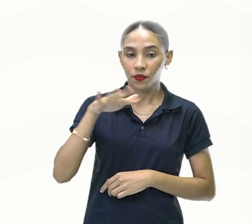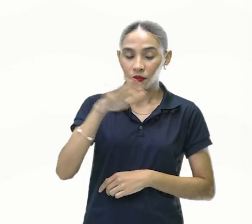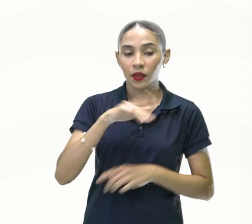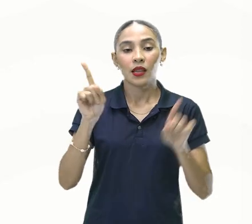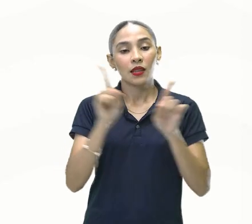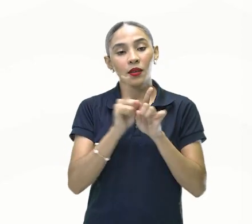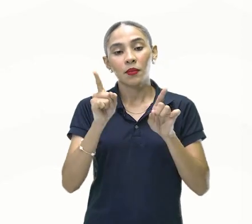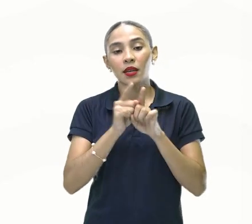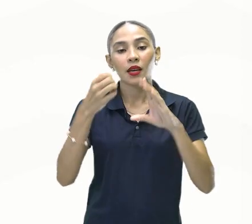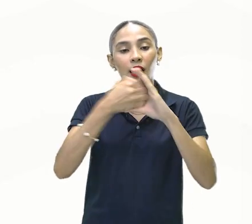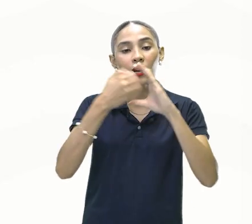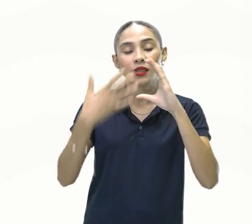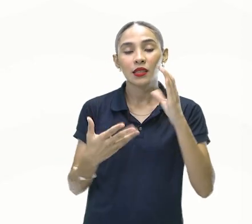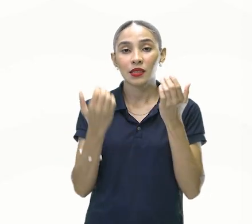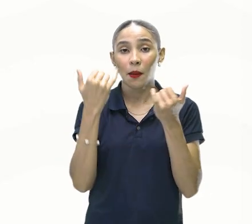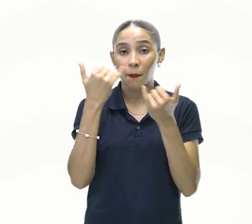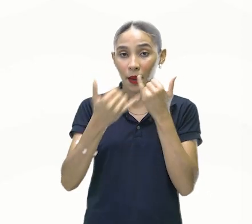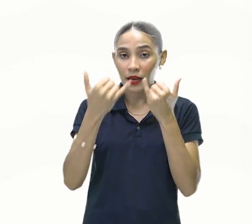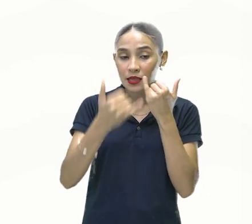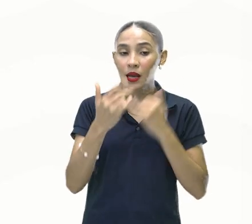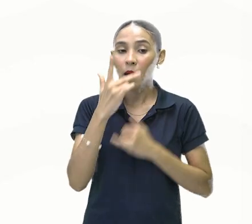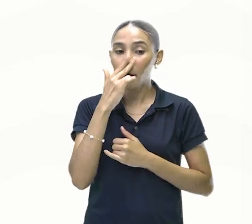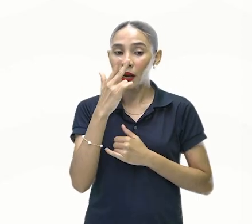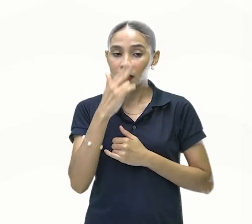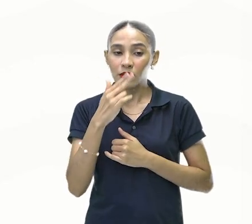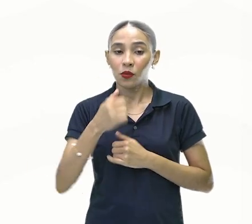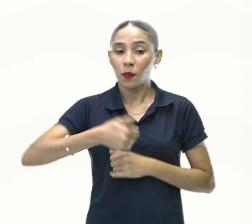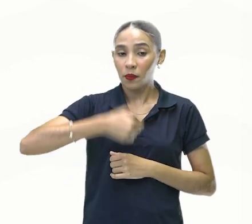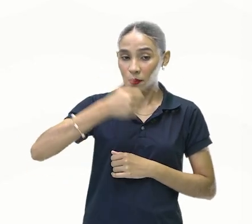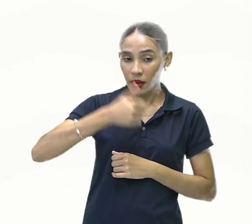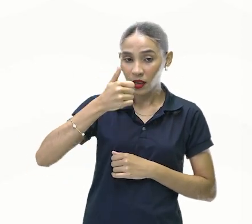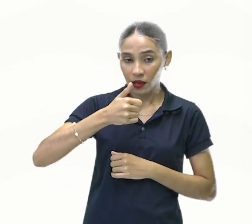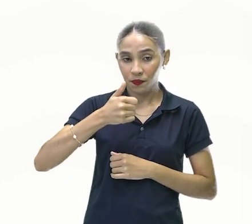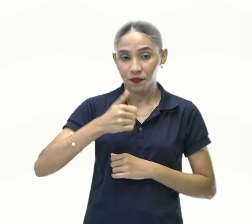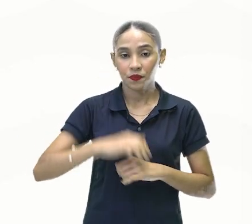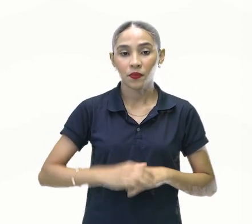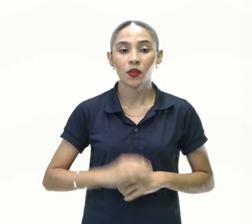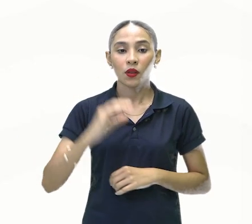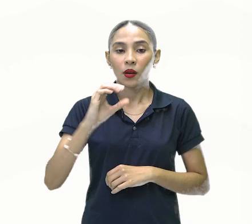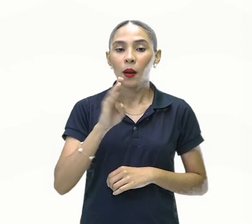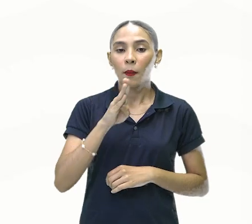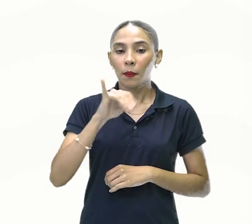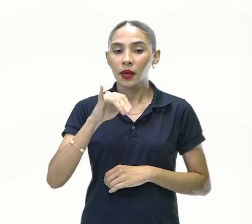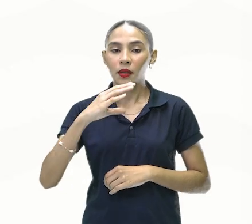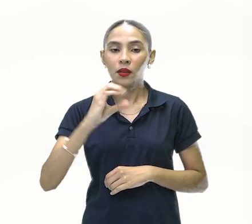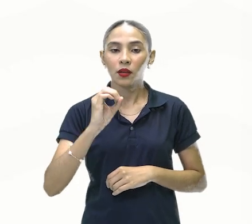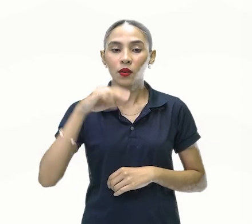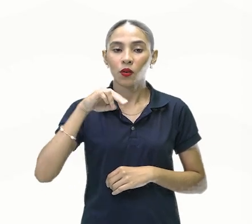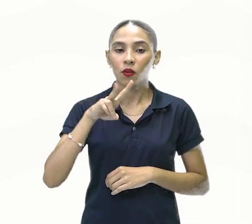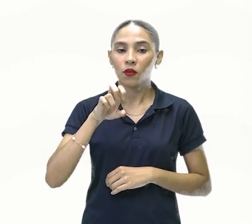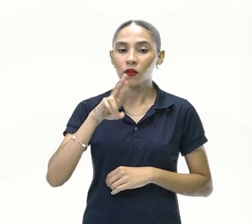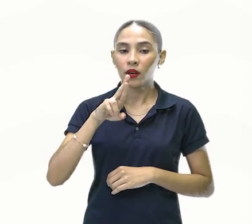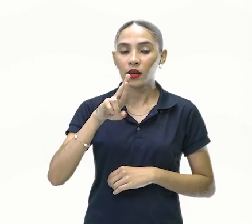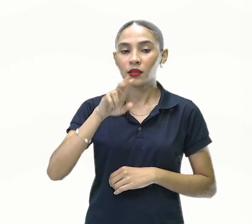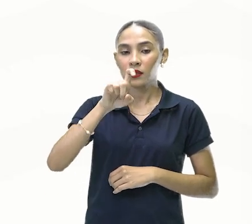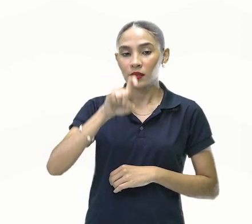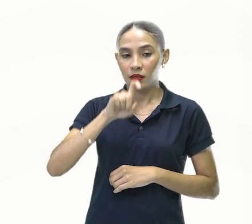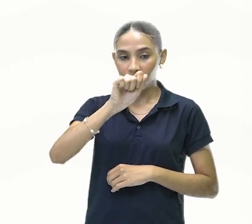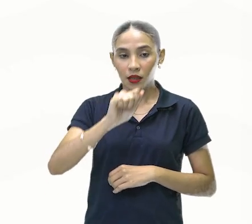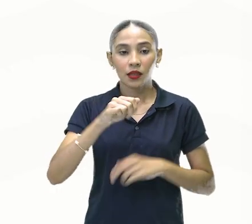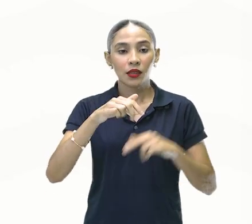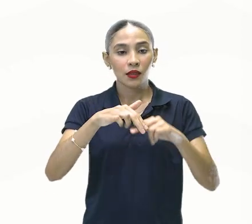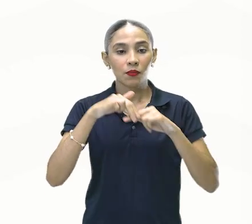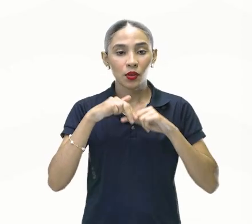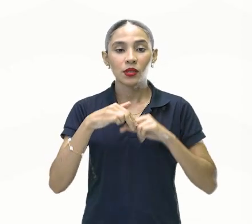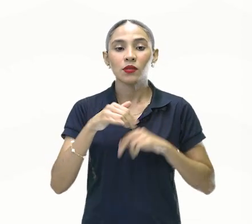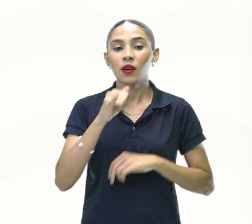também continuam muito parecidos com o da primeira lente, da biconvexa, desculpa. C1 e C2, que são